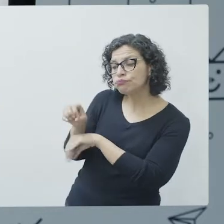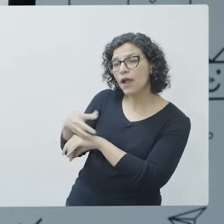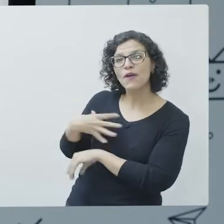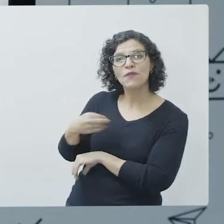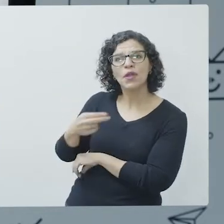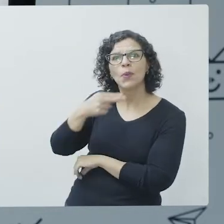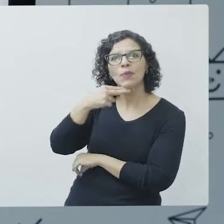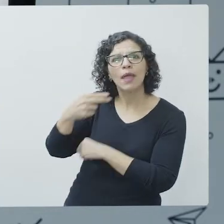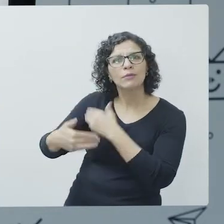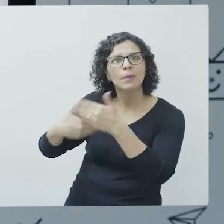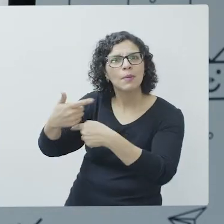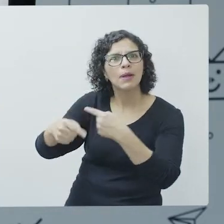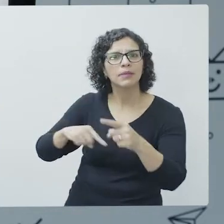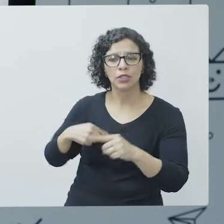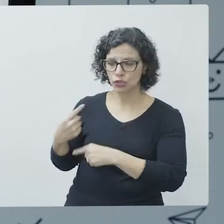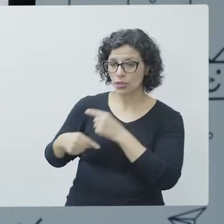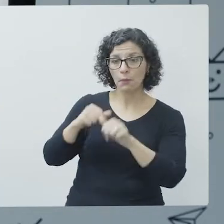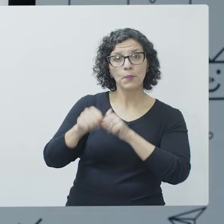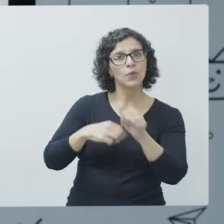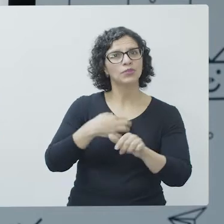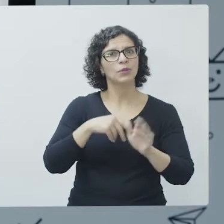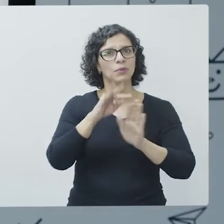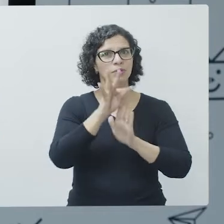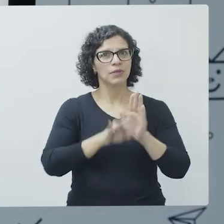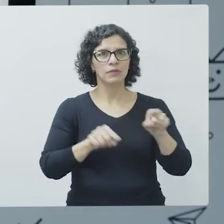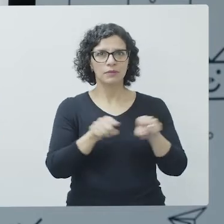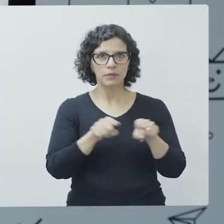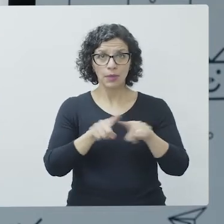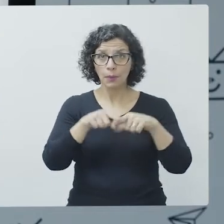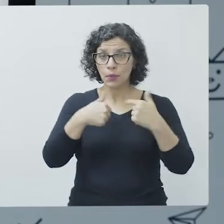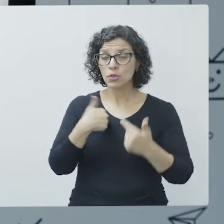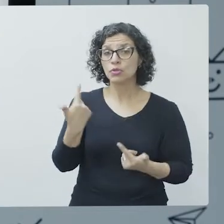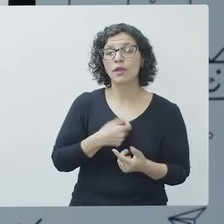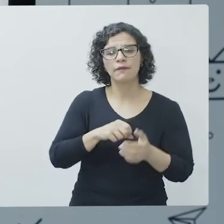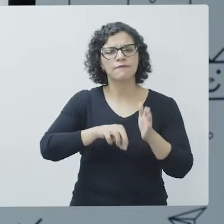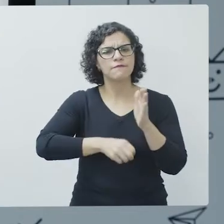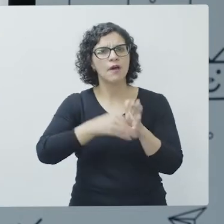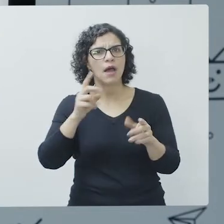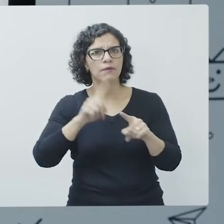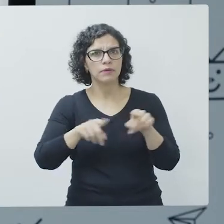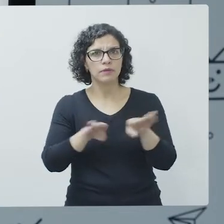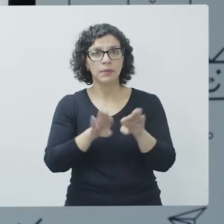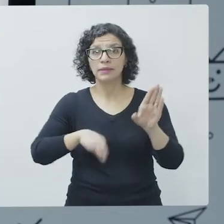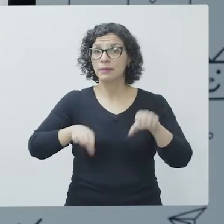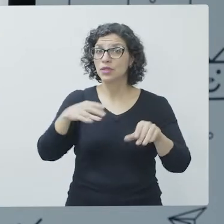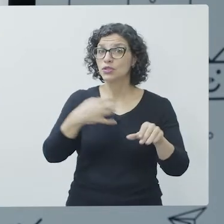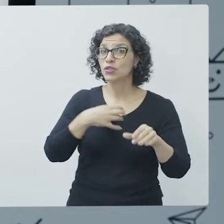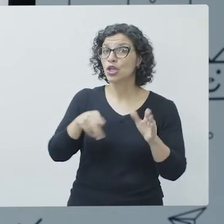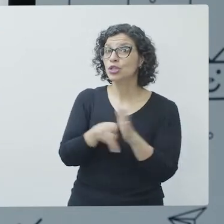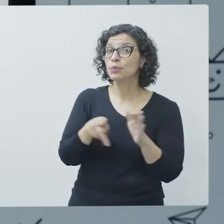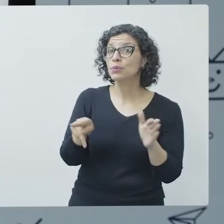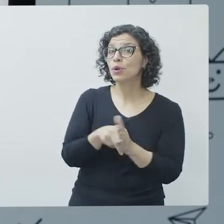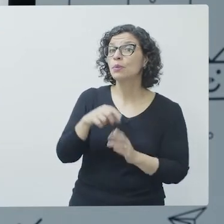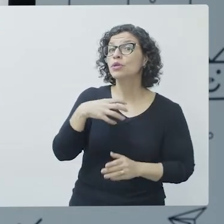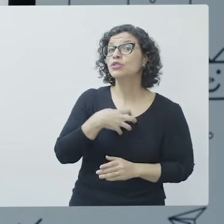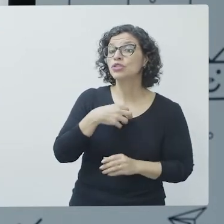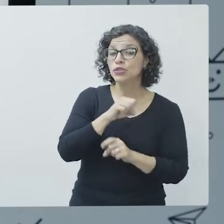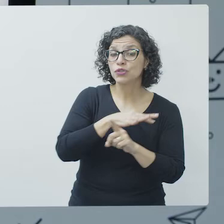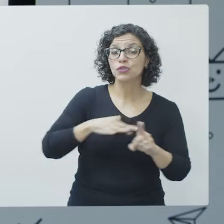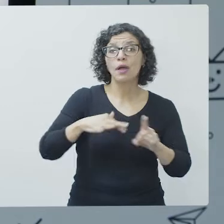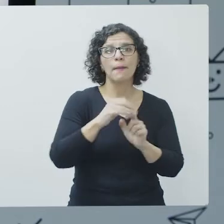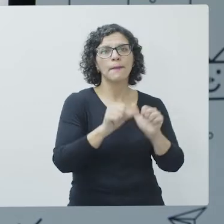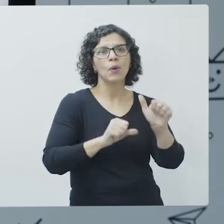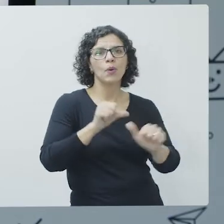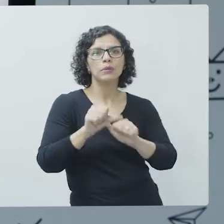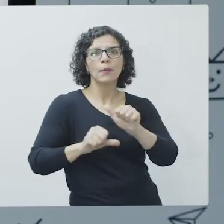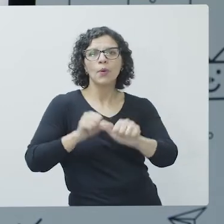para geração vai sofrer alterações. E vai sofrer alterações muitas vezes de acordo até mesmo com a própria sociedade